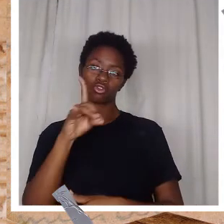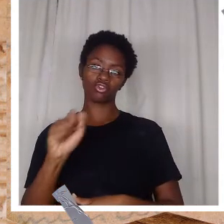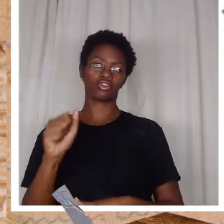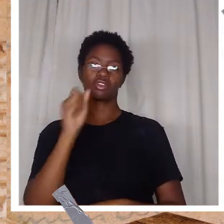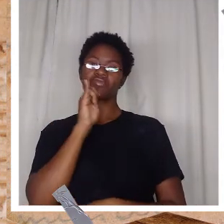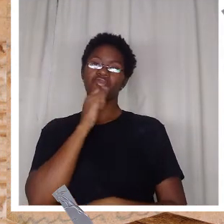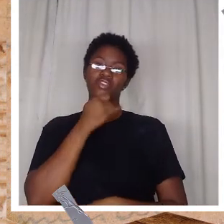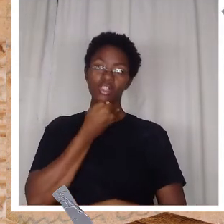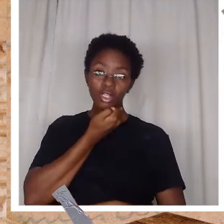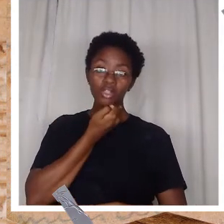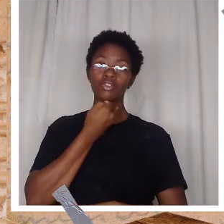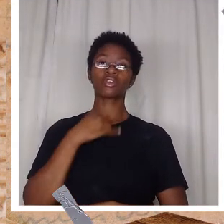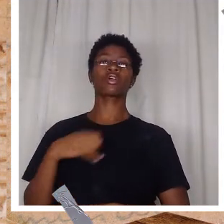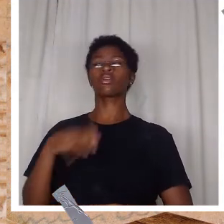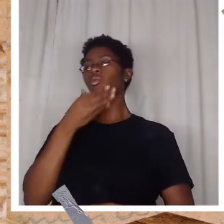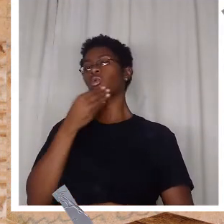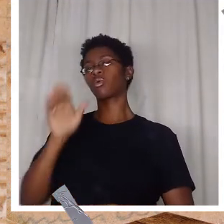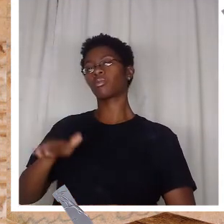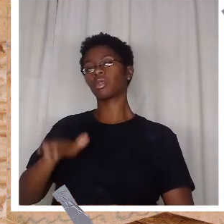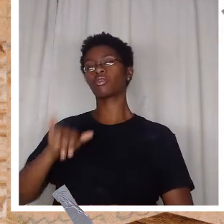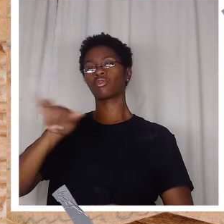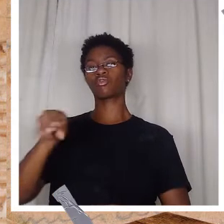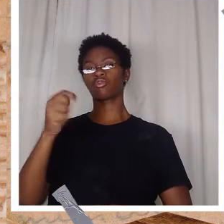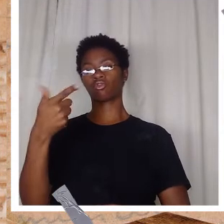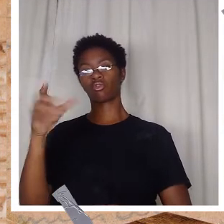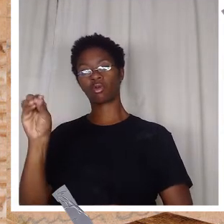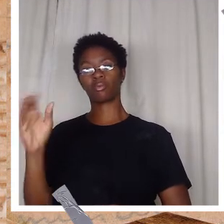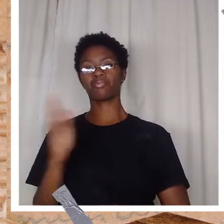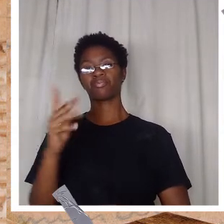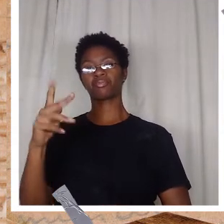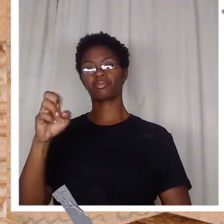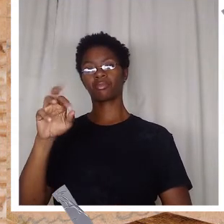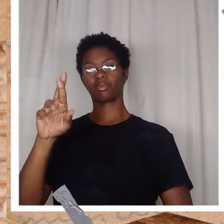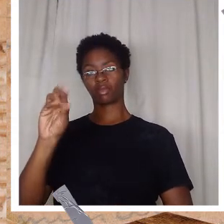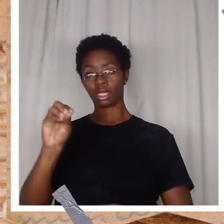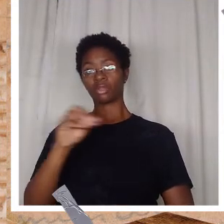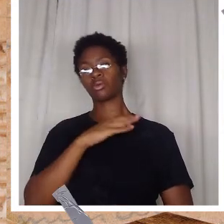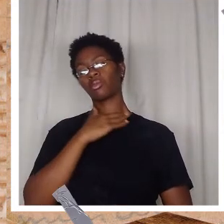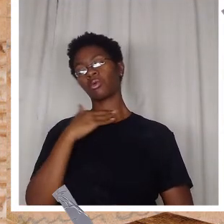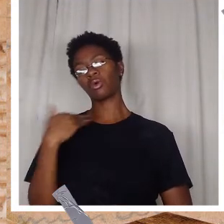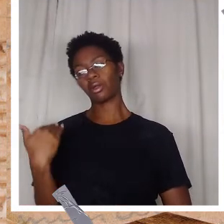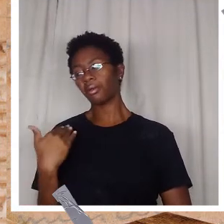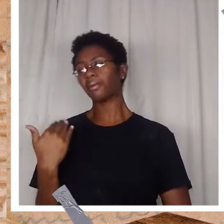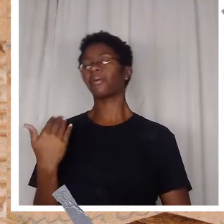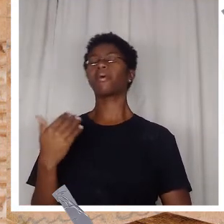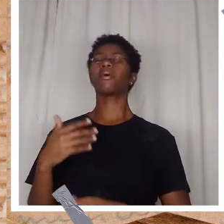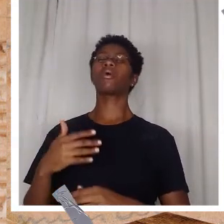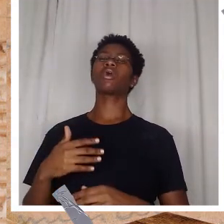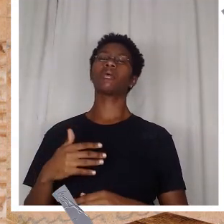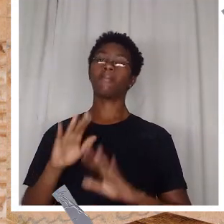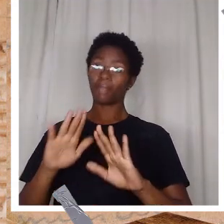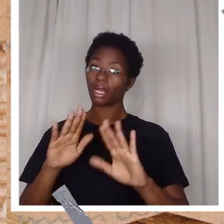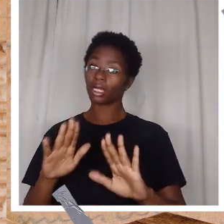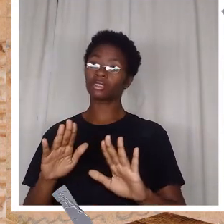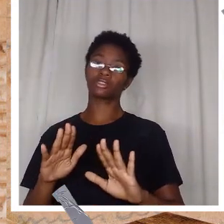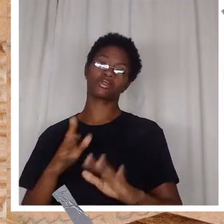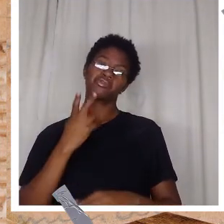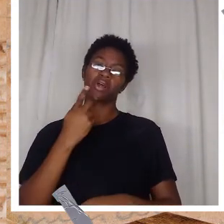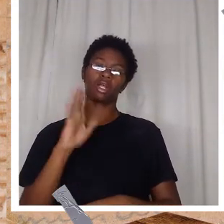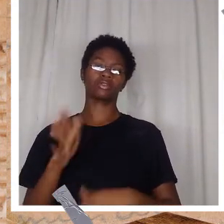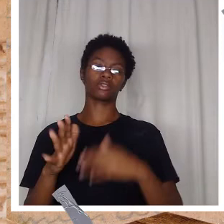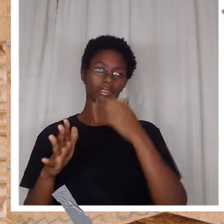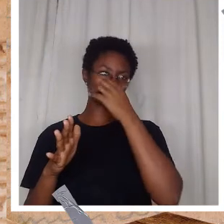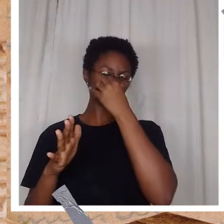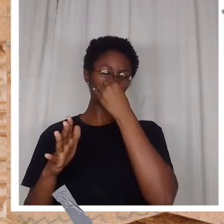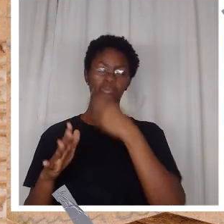menino, João Pedro, mas é como você falou, como a nossa apresentadora falou, é mais um motivo para a gente